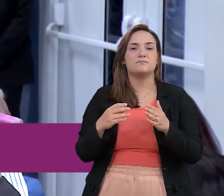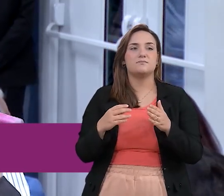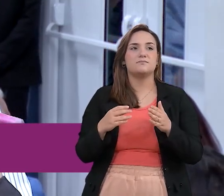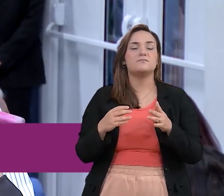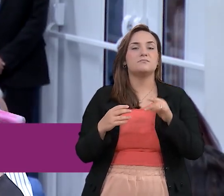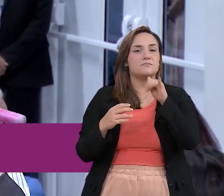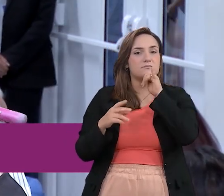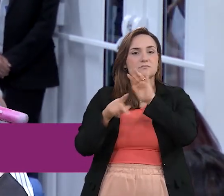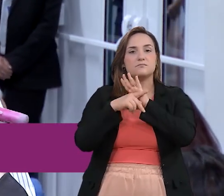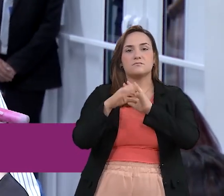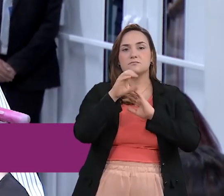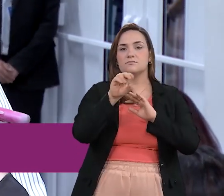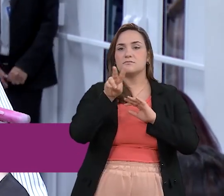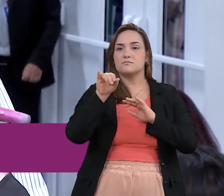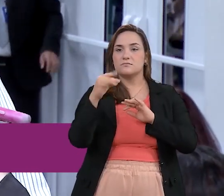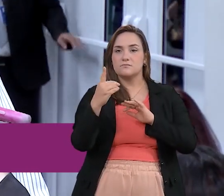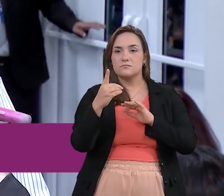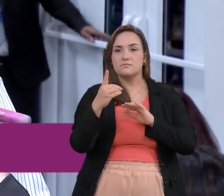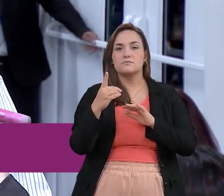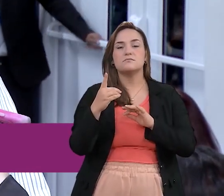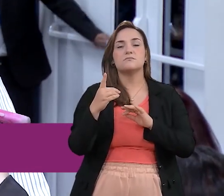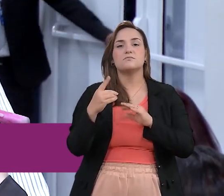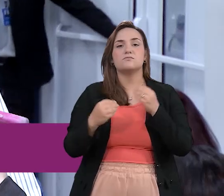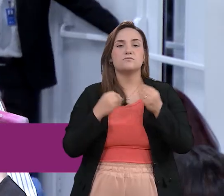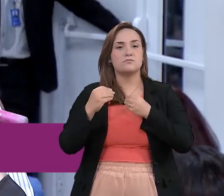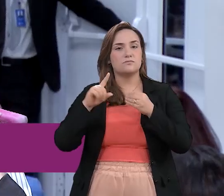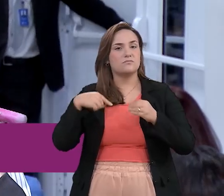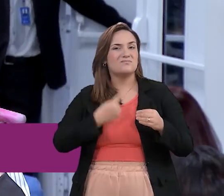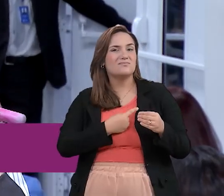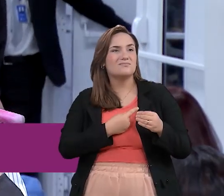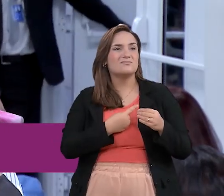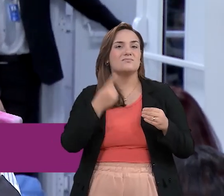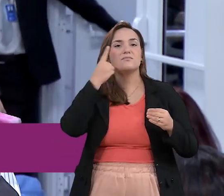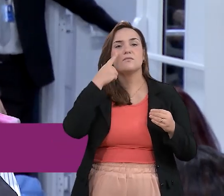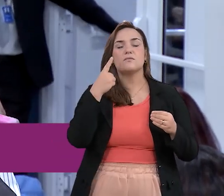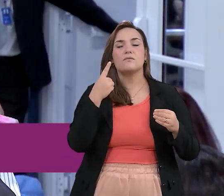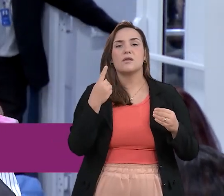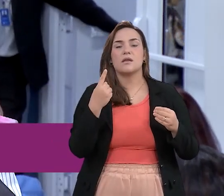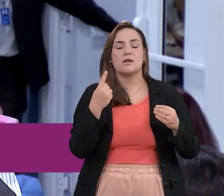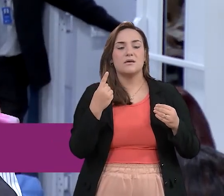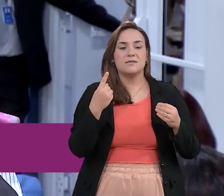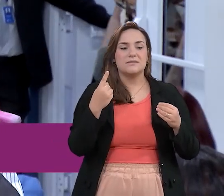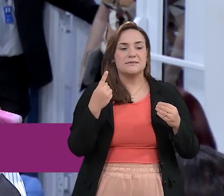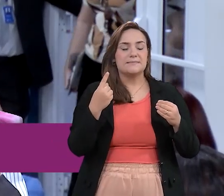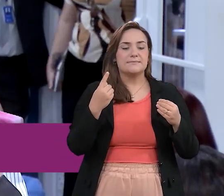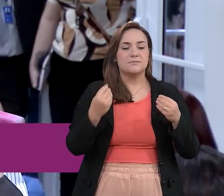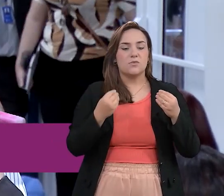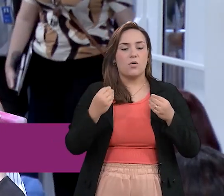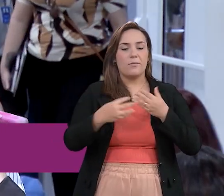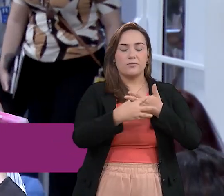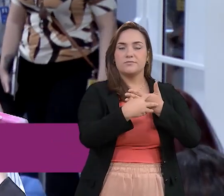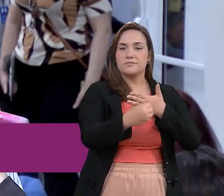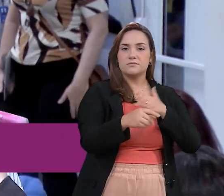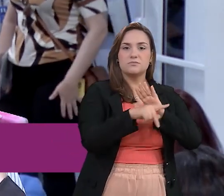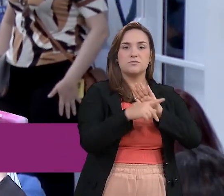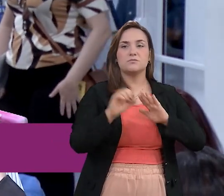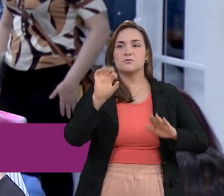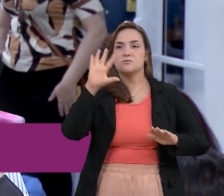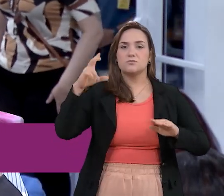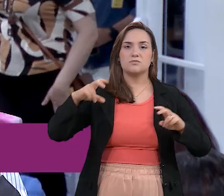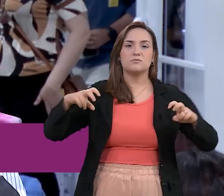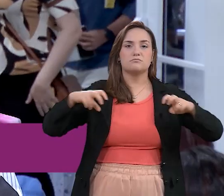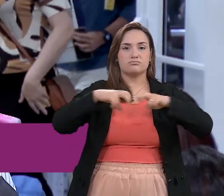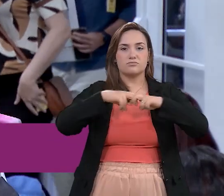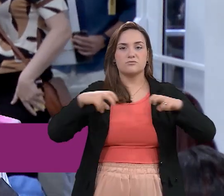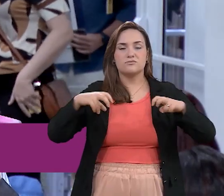9 anos de idade no caso da covid e como é que nós trazemos outras causas Porque Nós não sabemos por exemplo a quantidade de órfãos que são gerados por acidentes